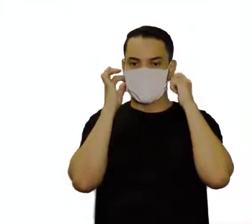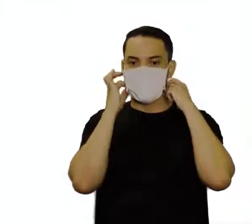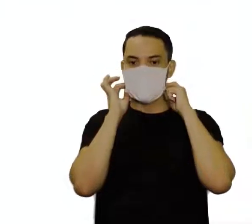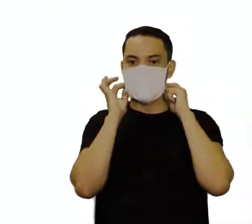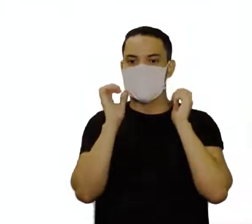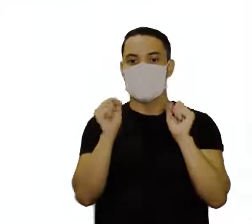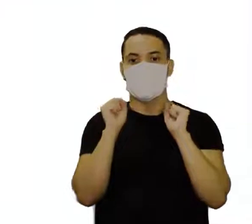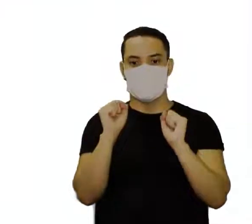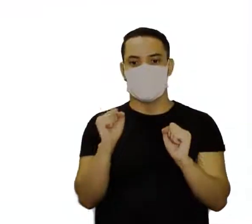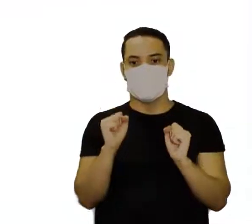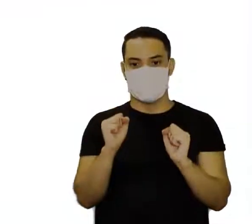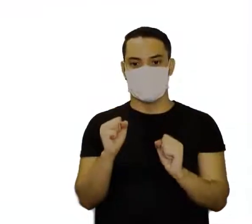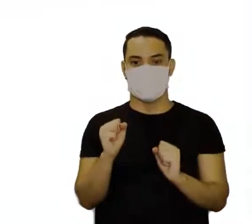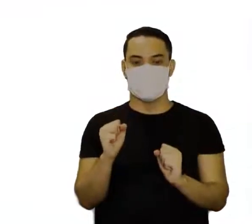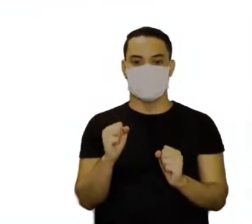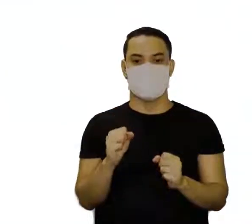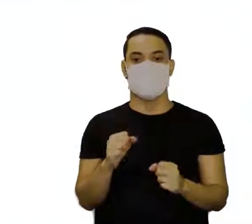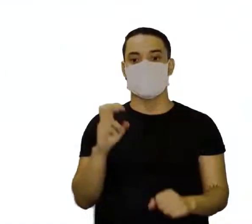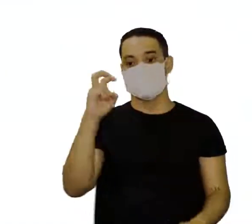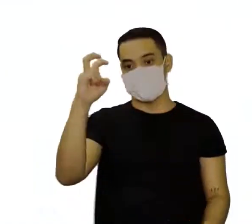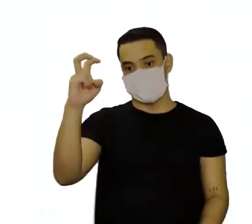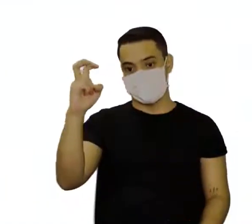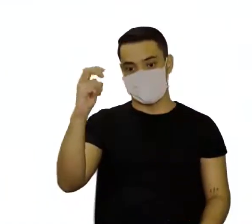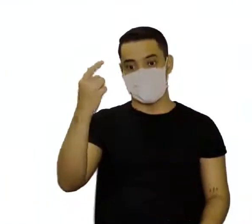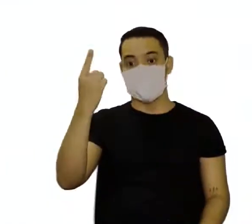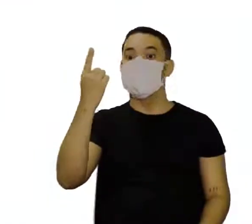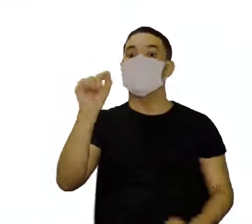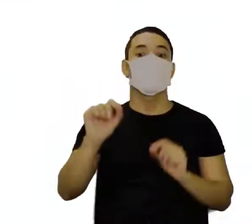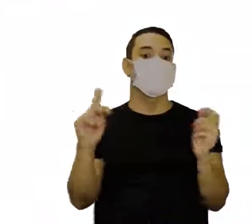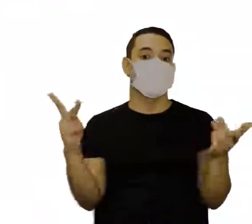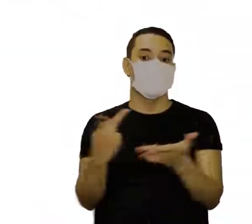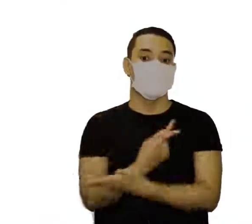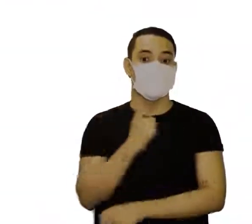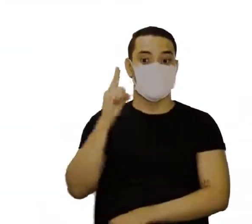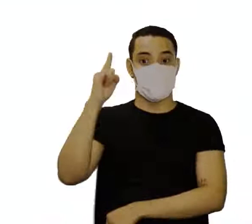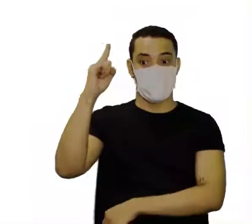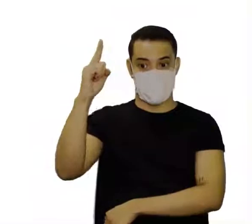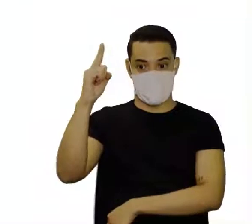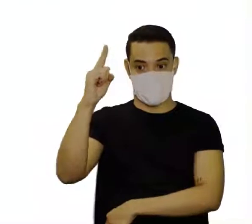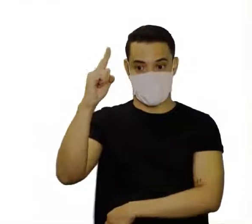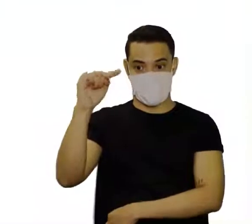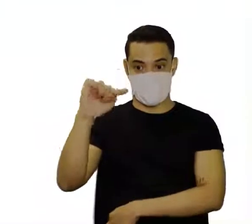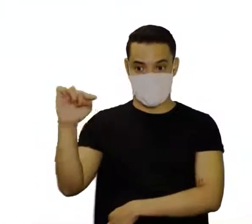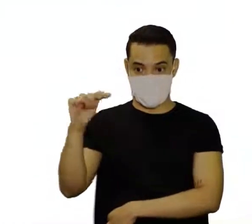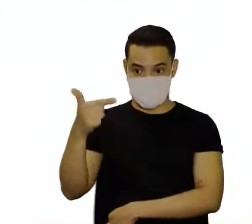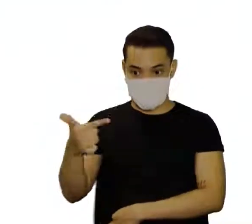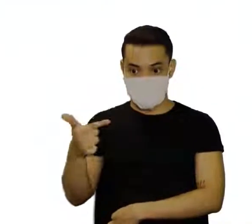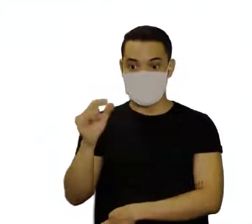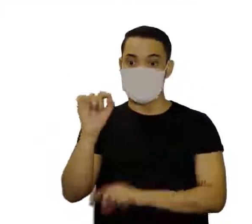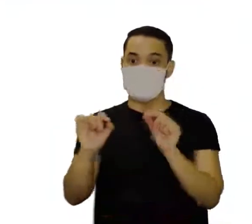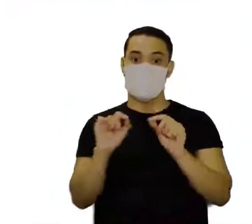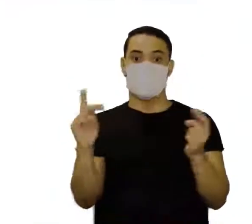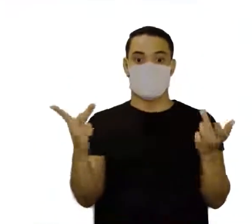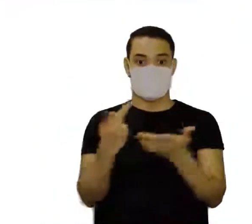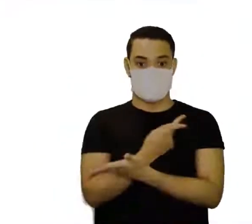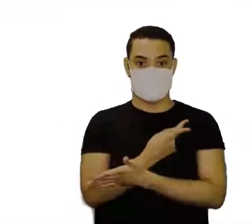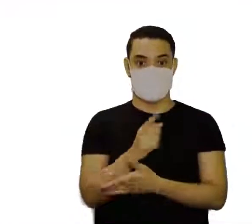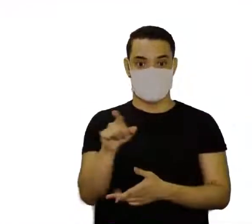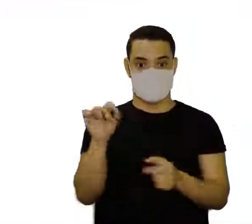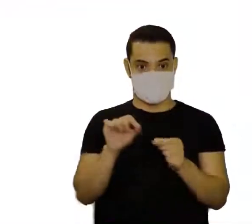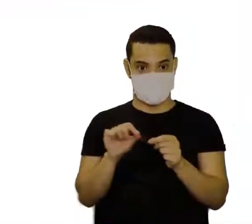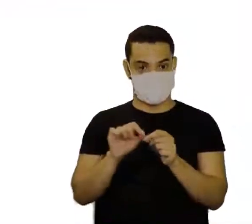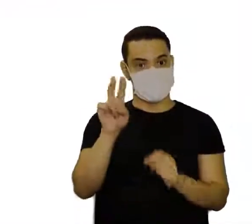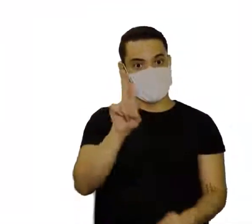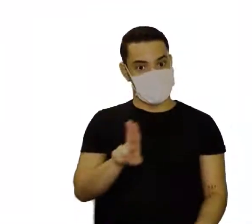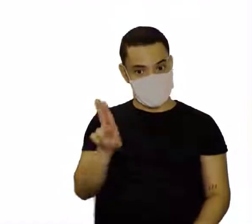posso dividir por 5 em cima e embaixo, dá 1 sobre 2. Então, o que é que acontece? Eu estou, na realidade,